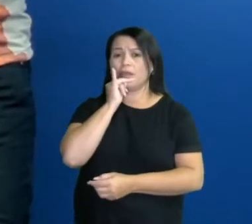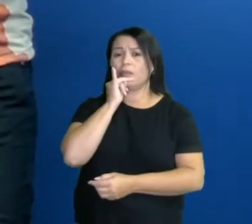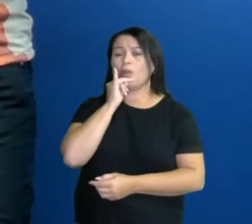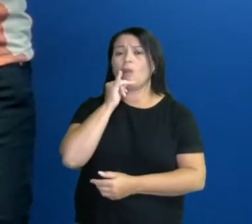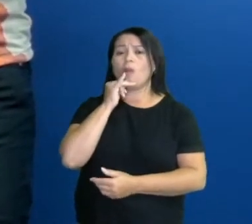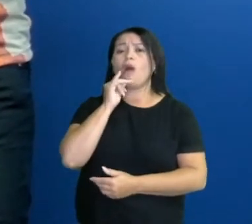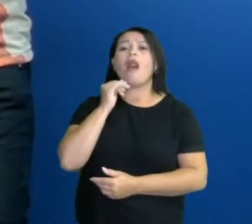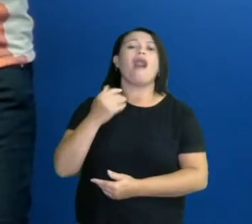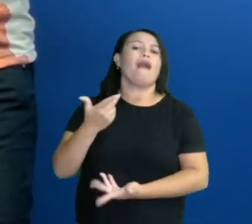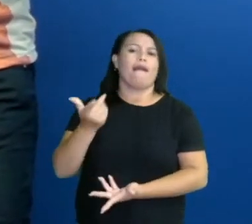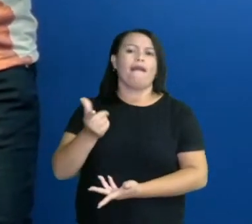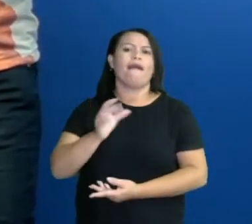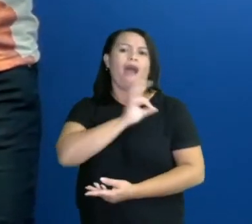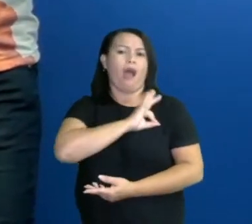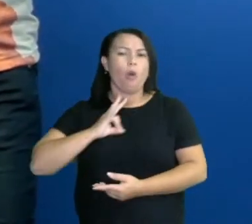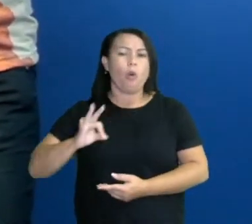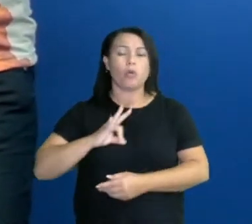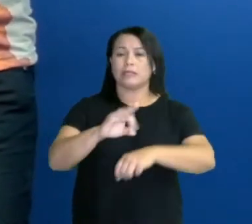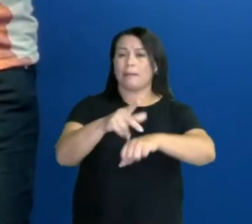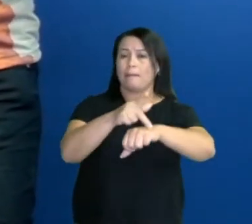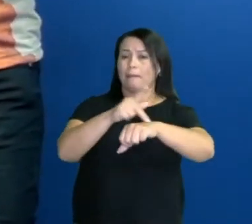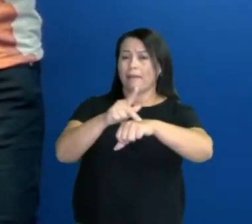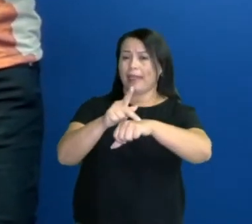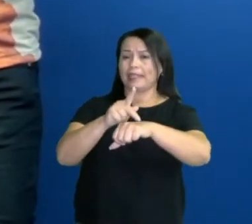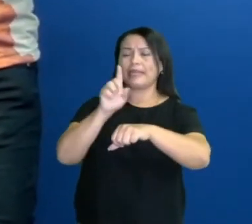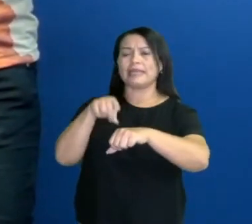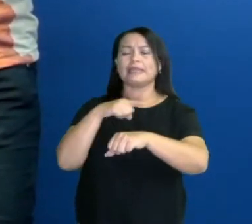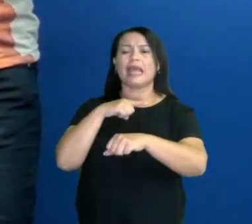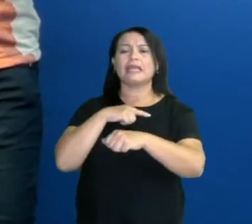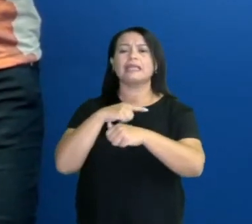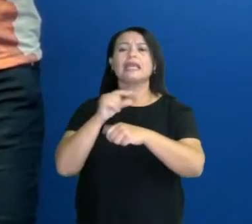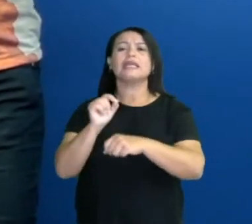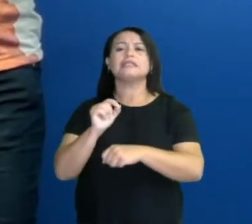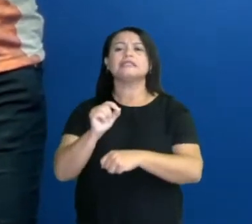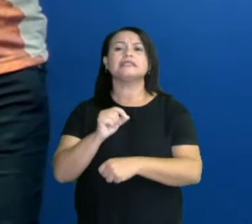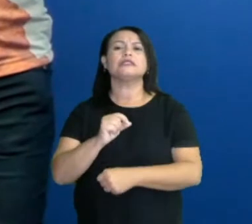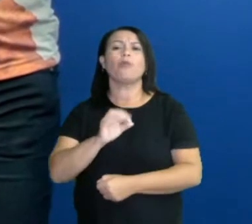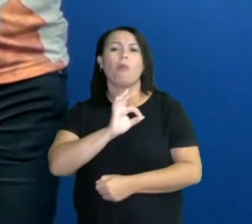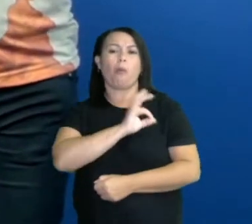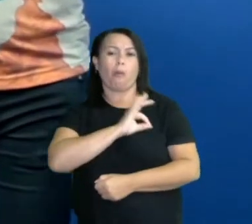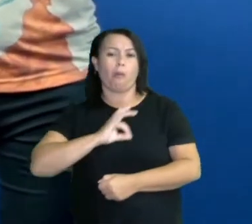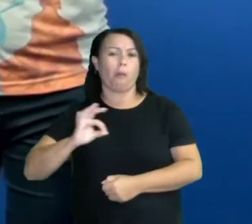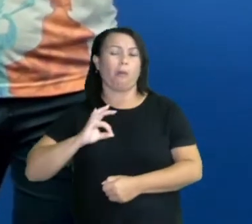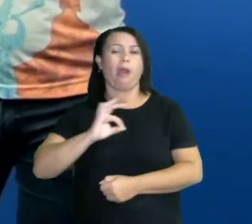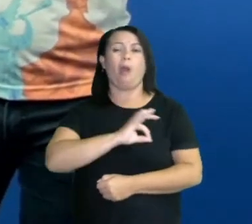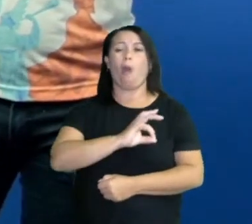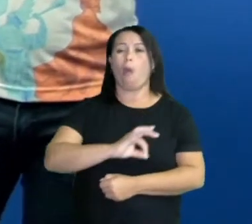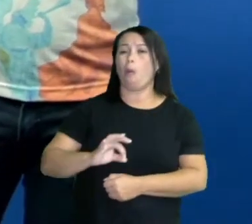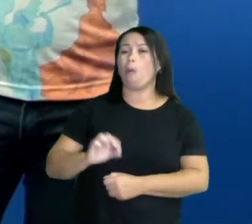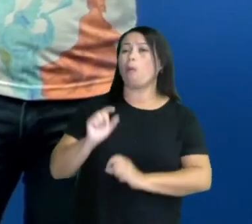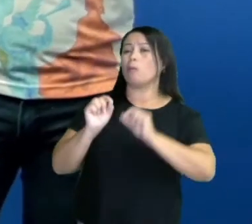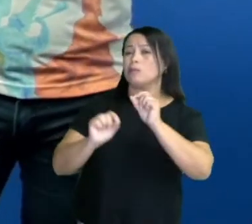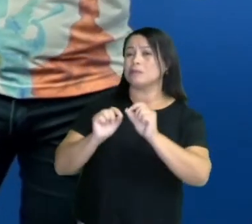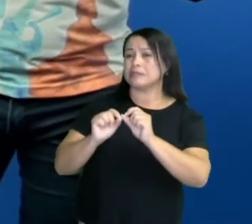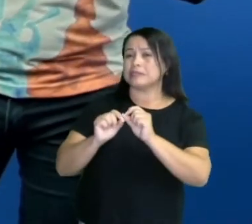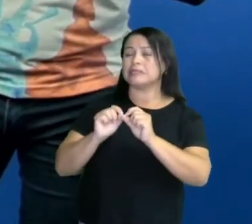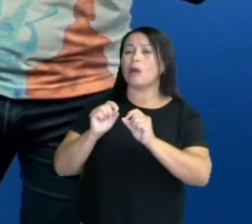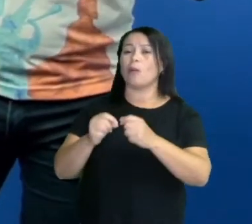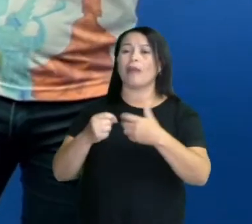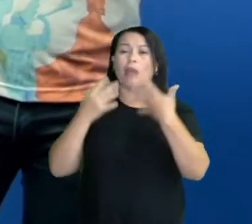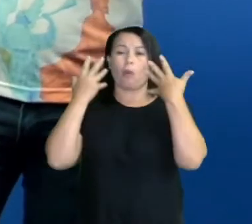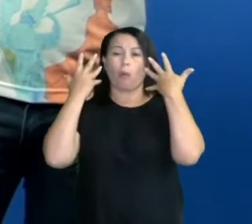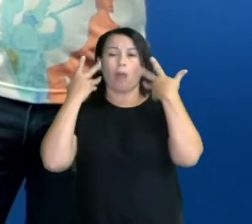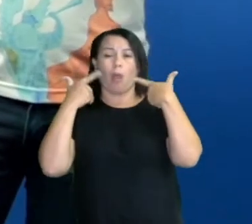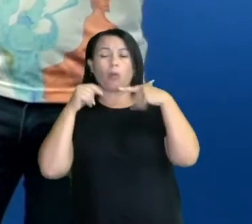filhote de um casal de onças pardas. Uma onça preta vai gerar outra onça preta? Não